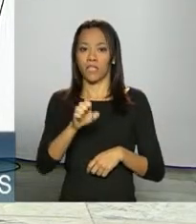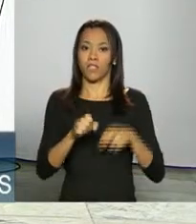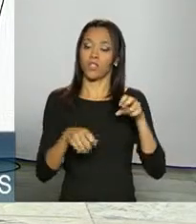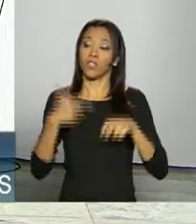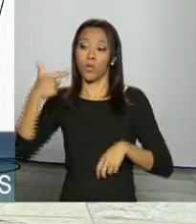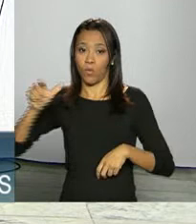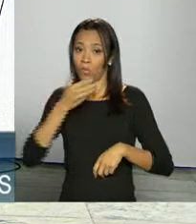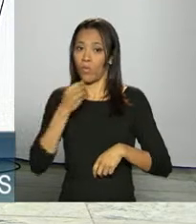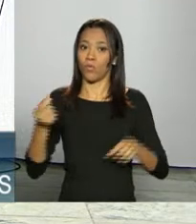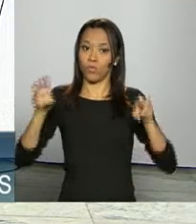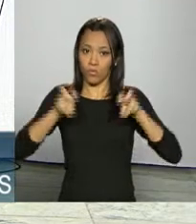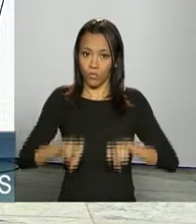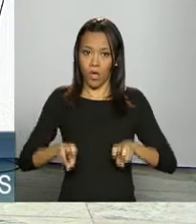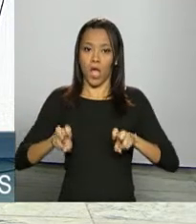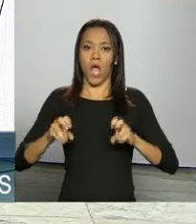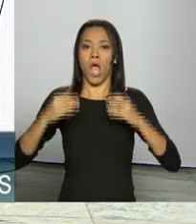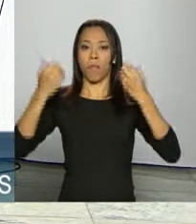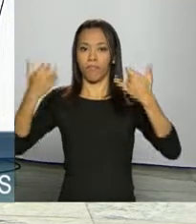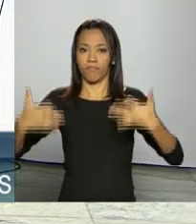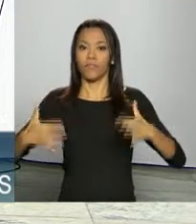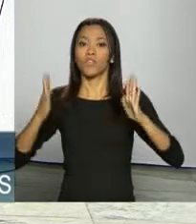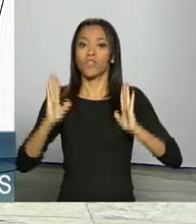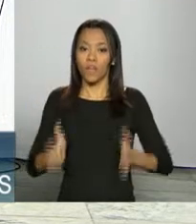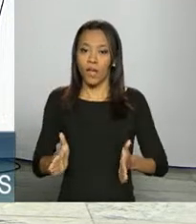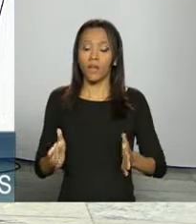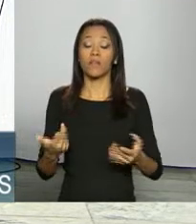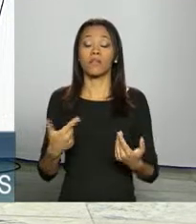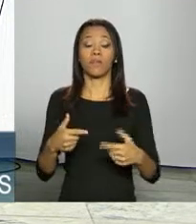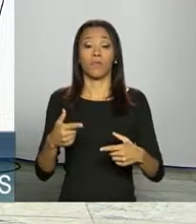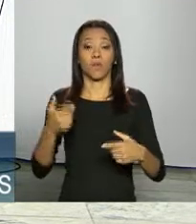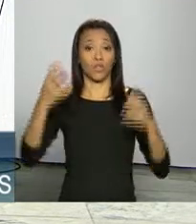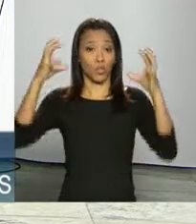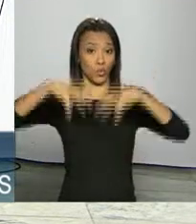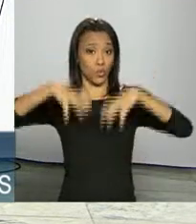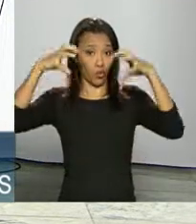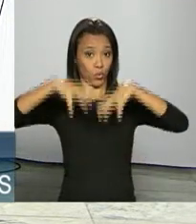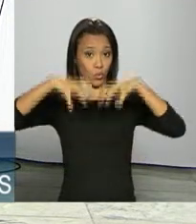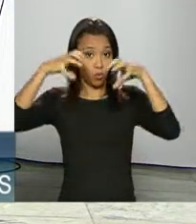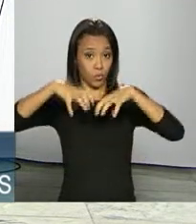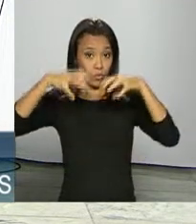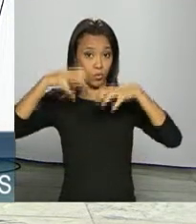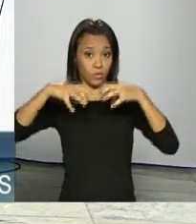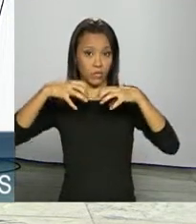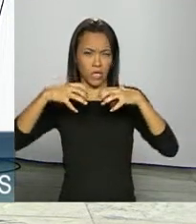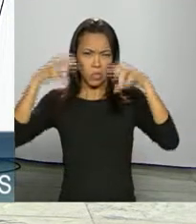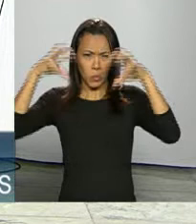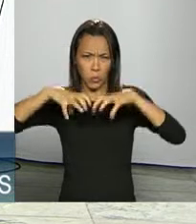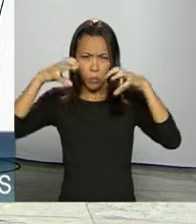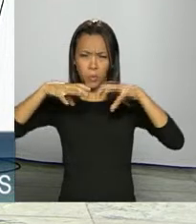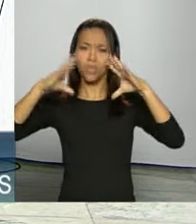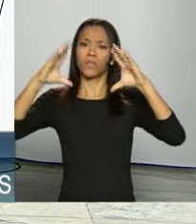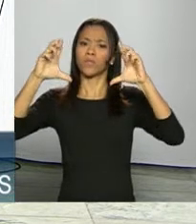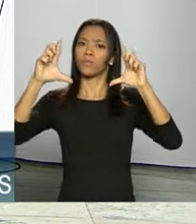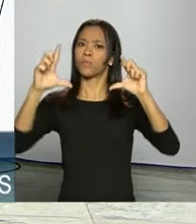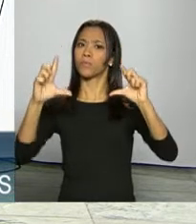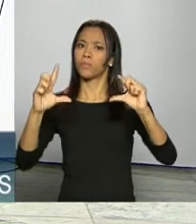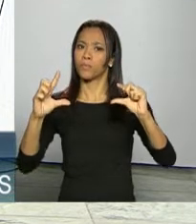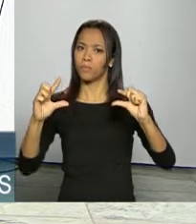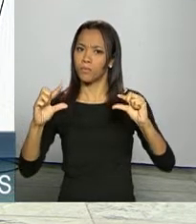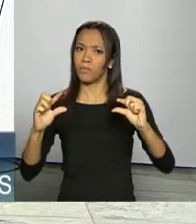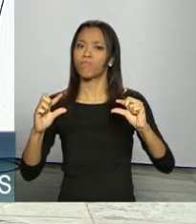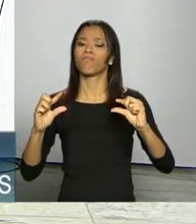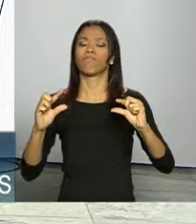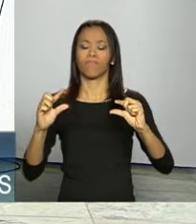e é a chuvas passaram no seu período de maior intensidade nós